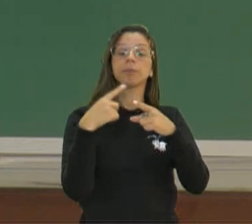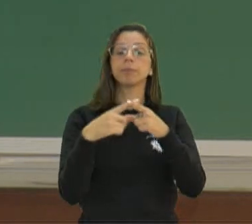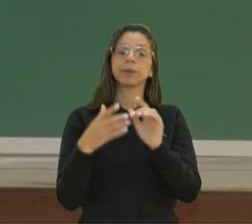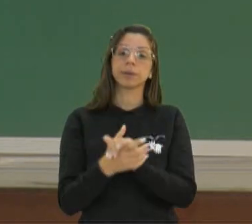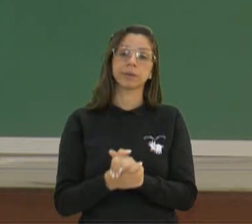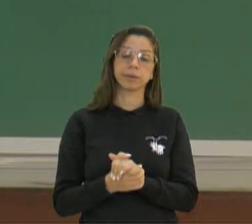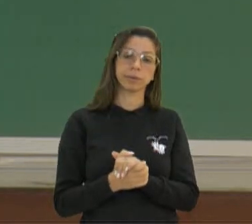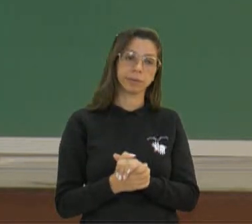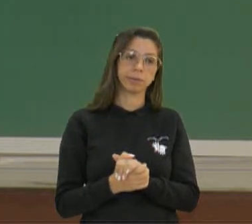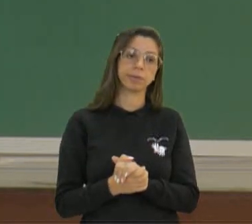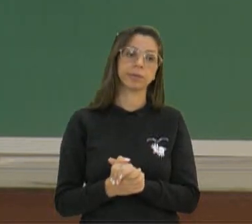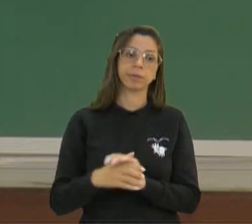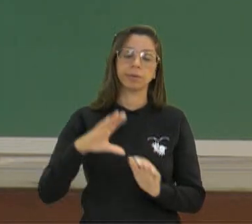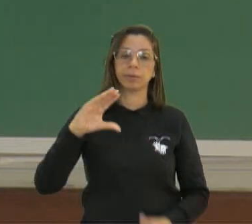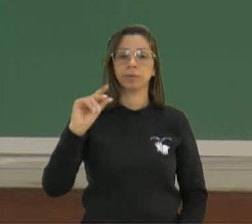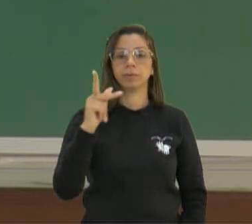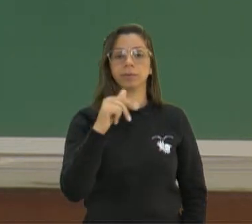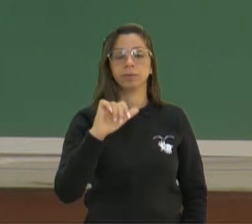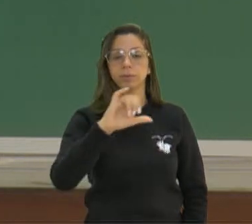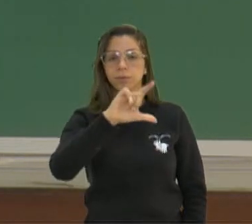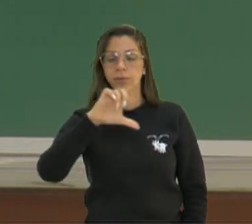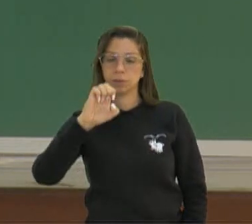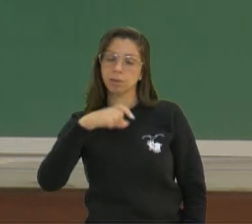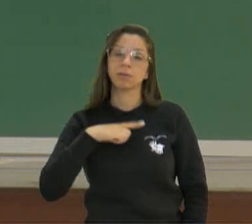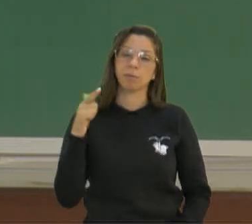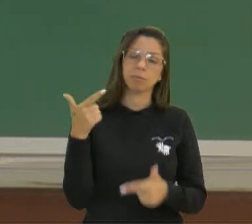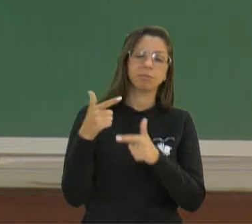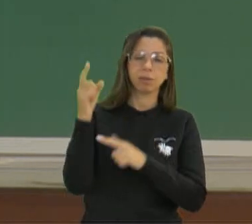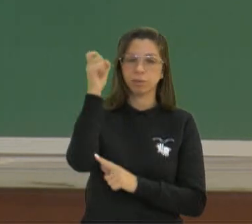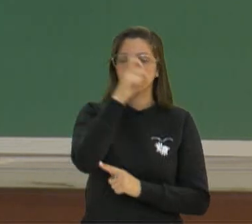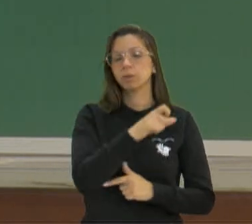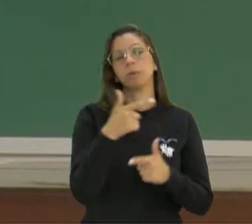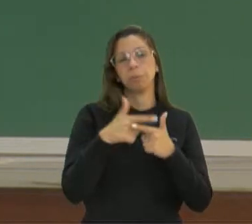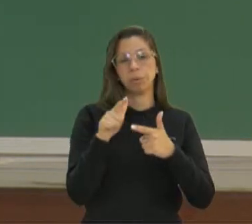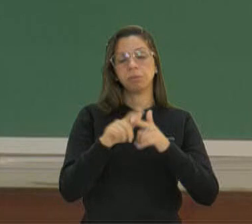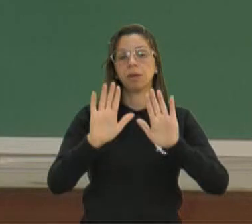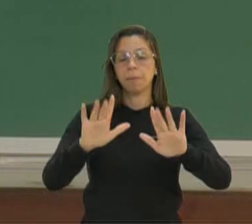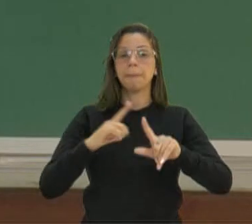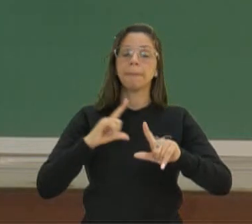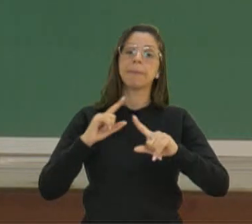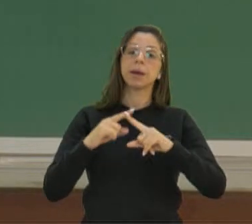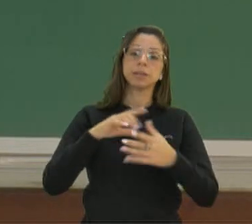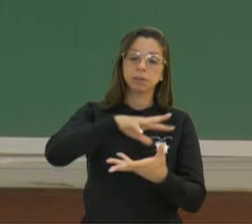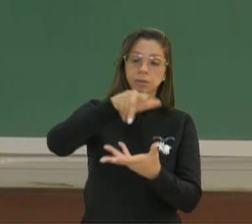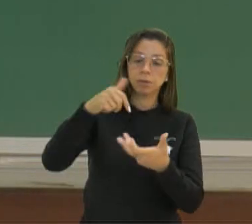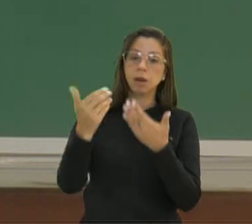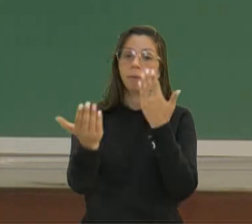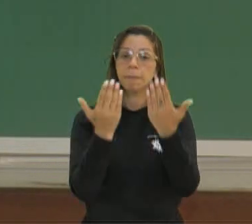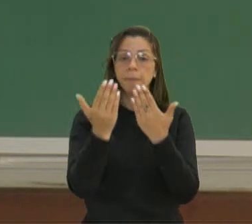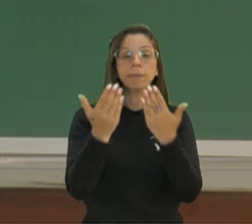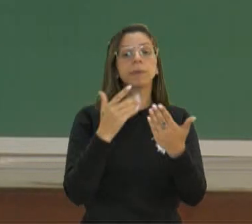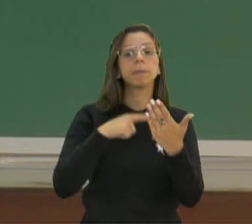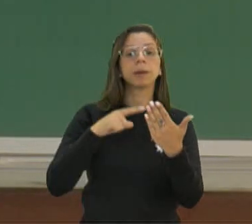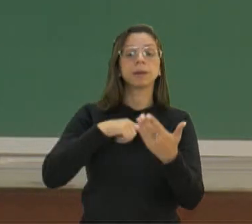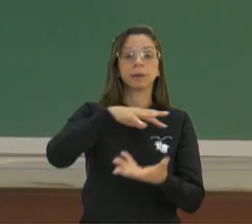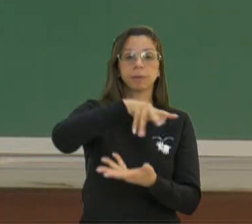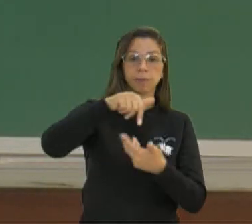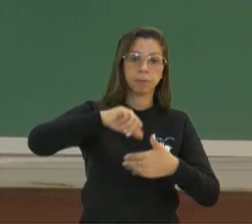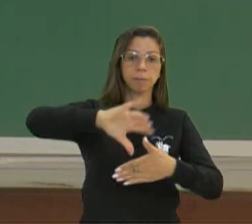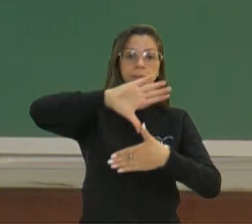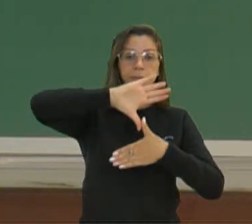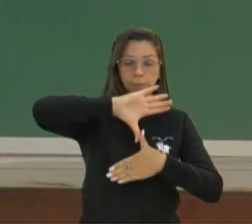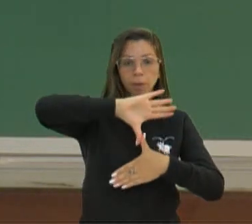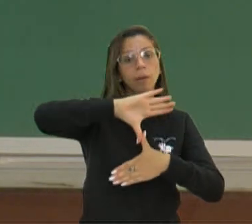cenário mundial. Teve alguns percalços aí, mas figura no cenário mundial e aqui da América como um país